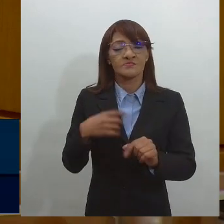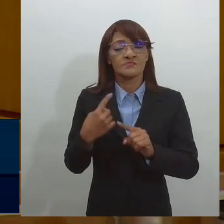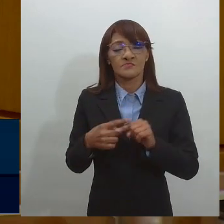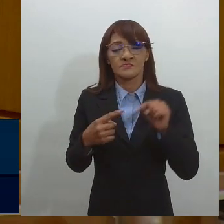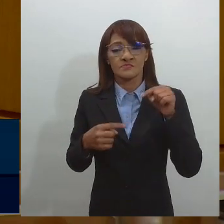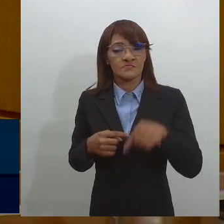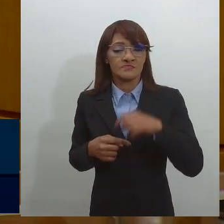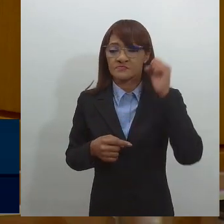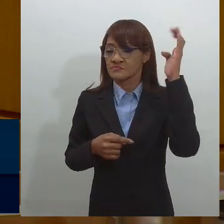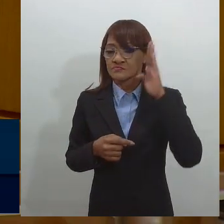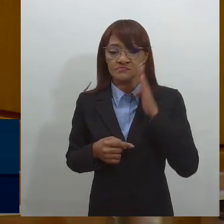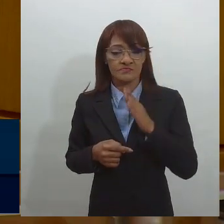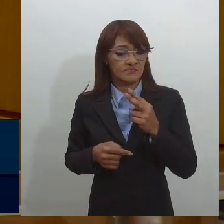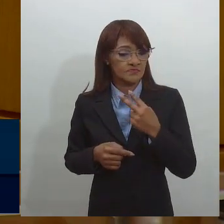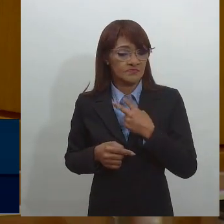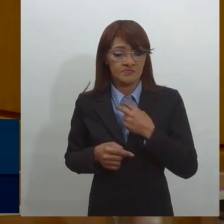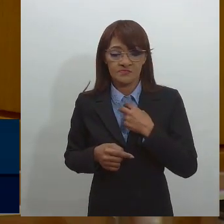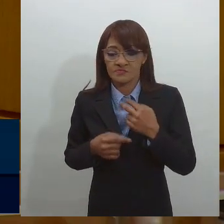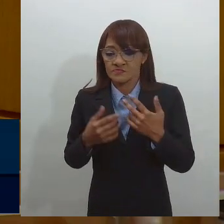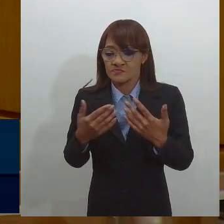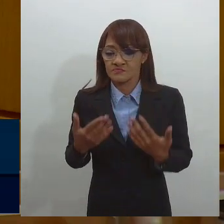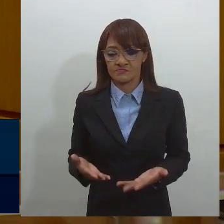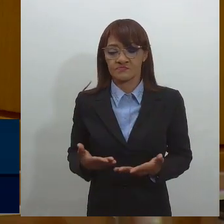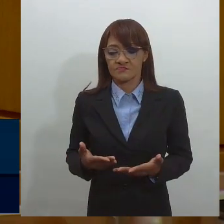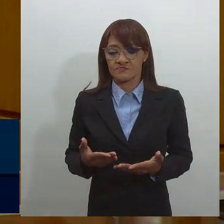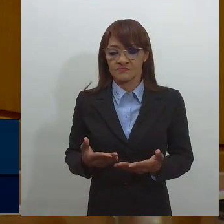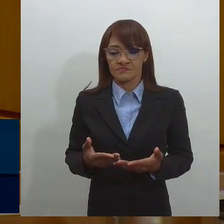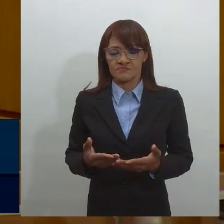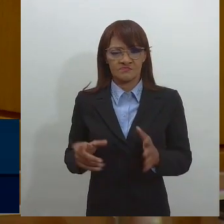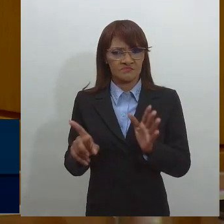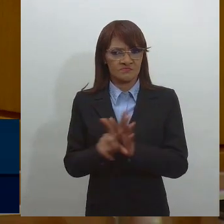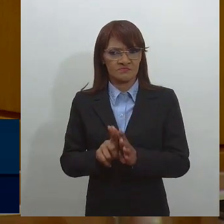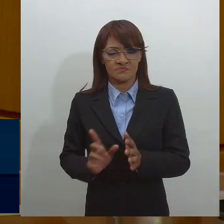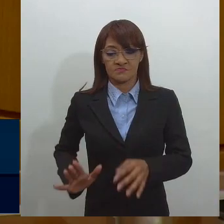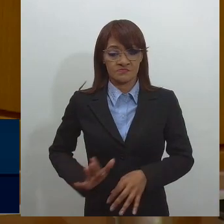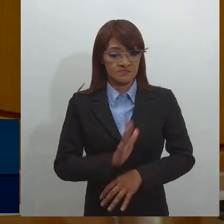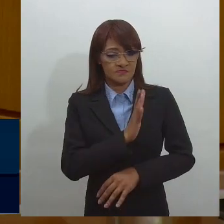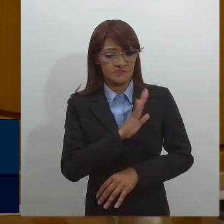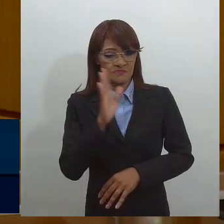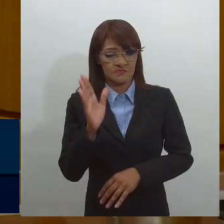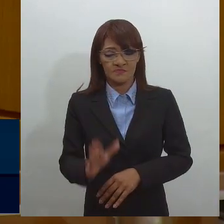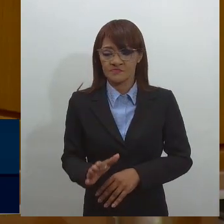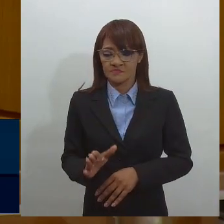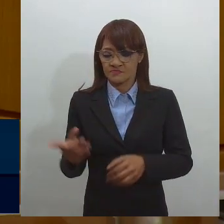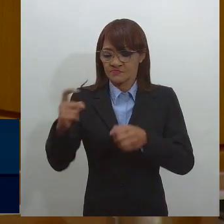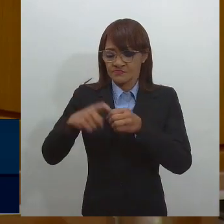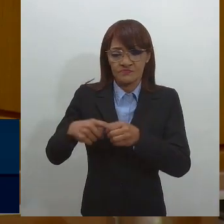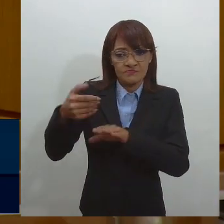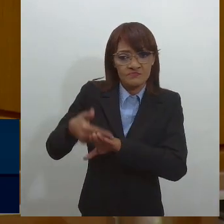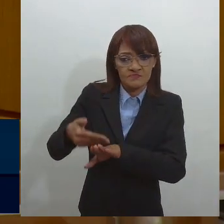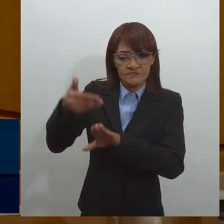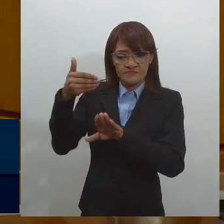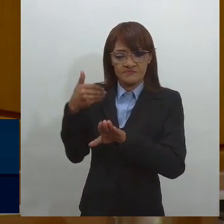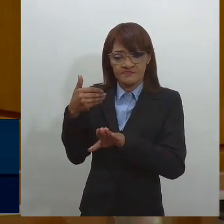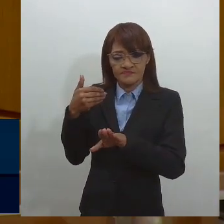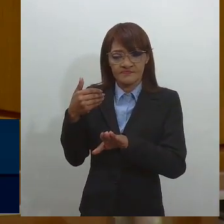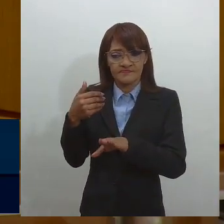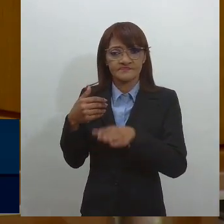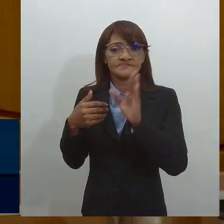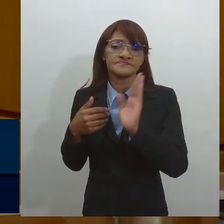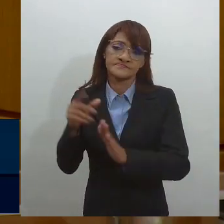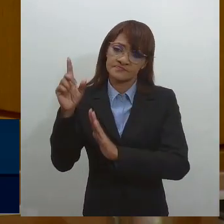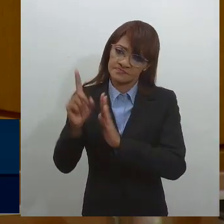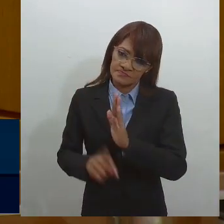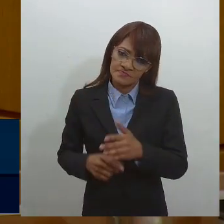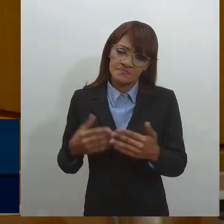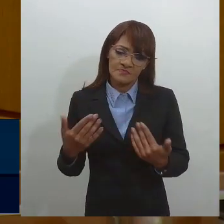lei ordinária, possibilitar o retrocesso de um direito já adquirido pelos povos indígenas.